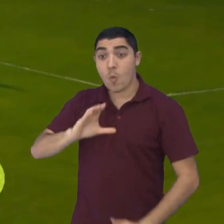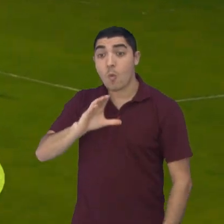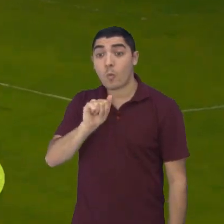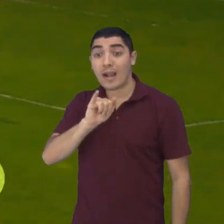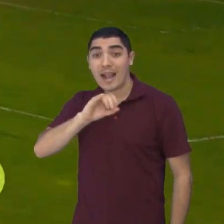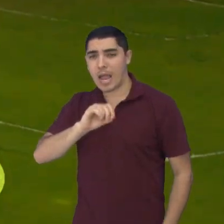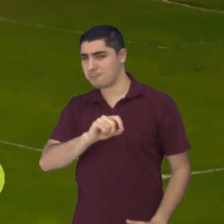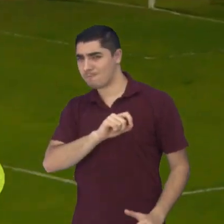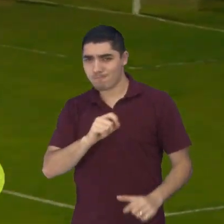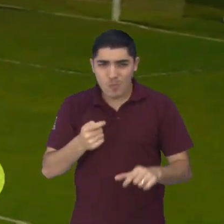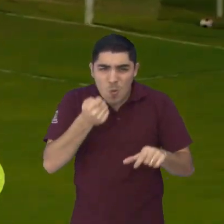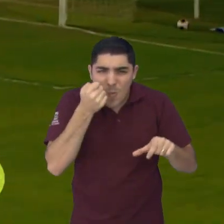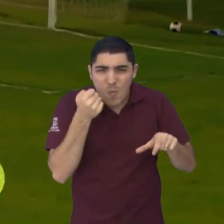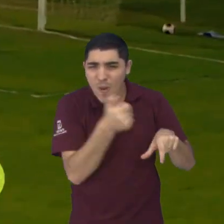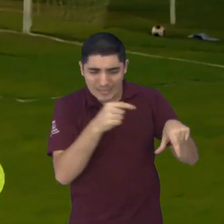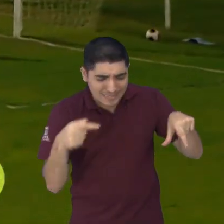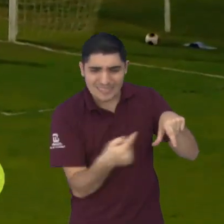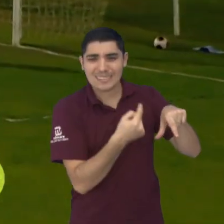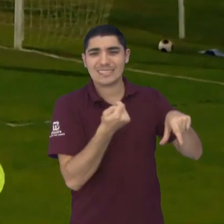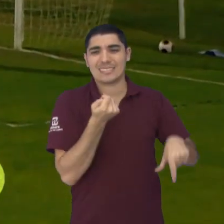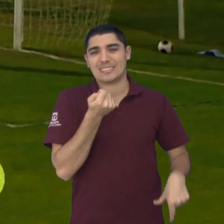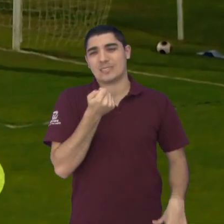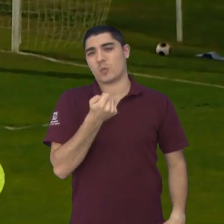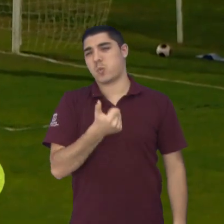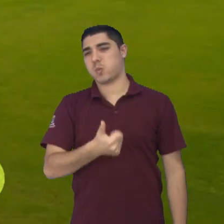não alcançou para fazer o terceiro.